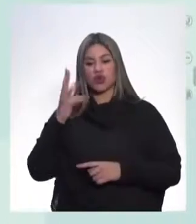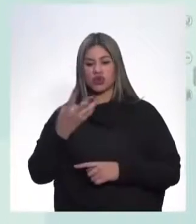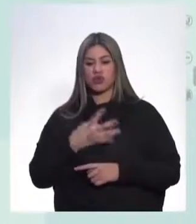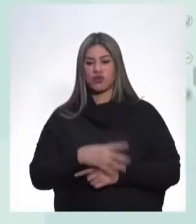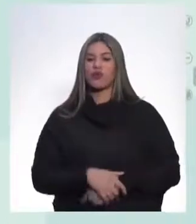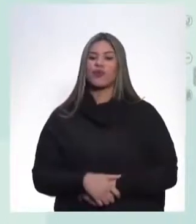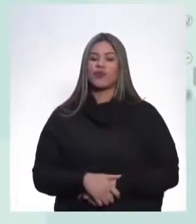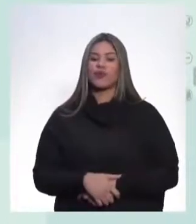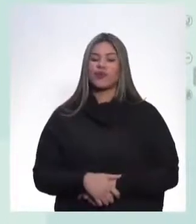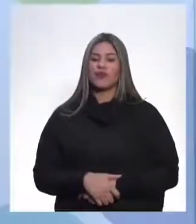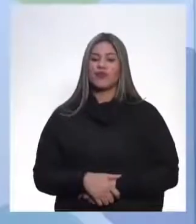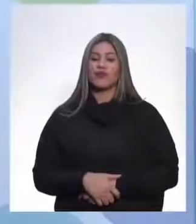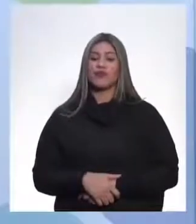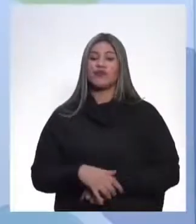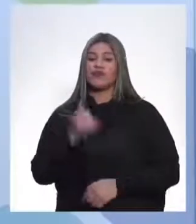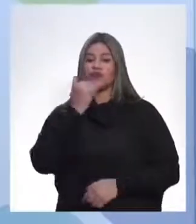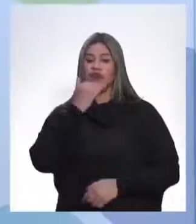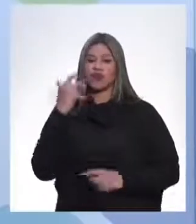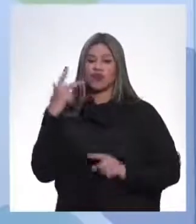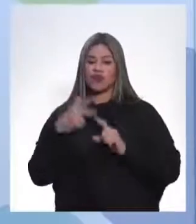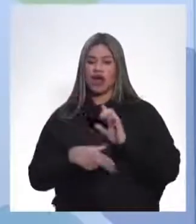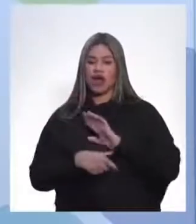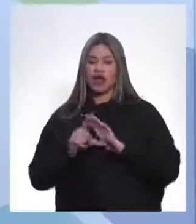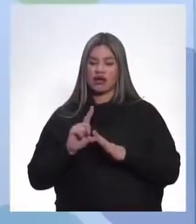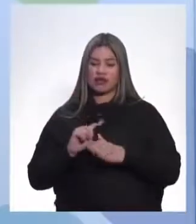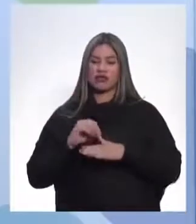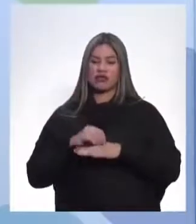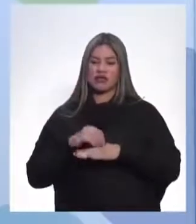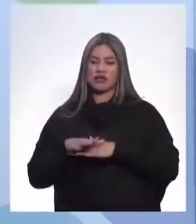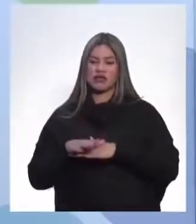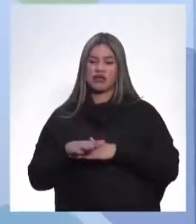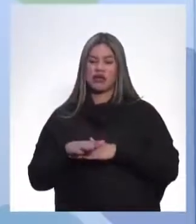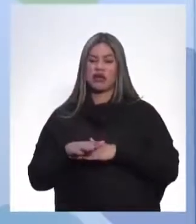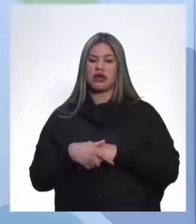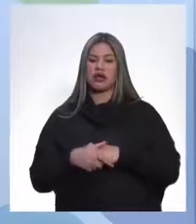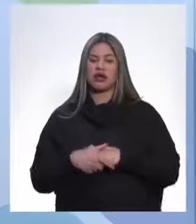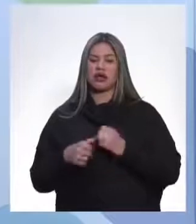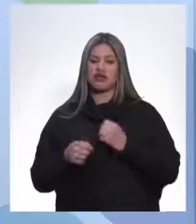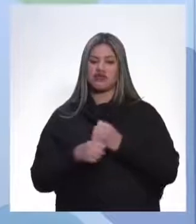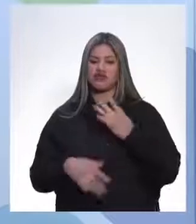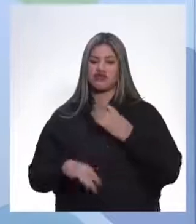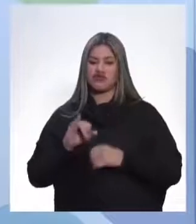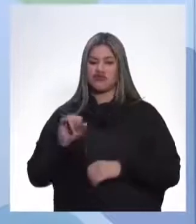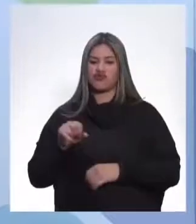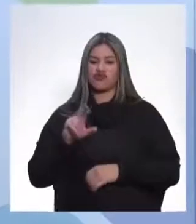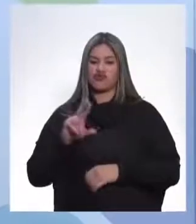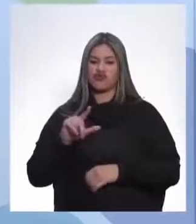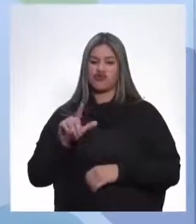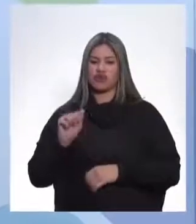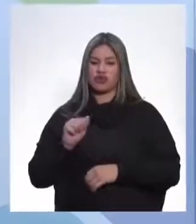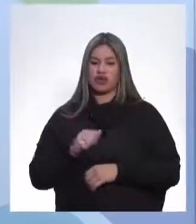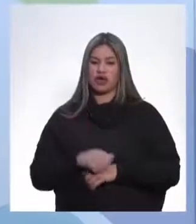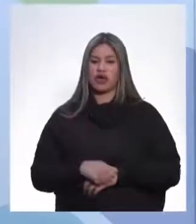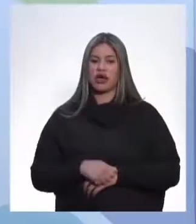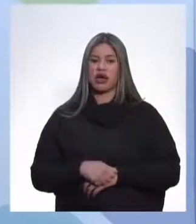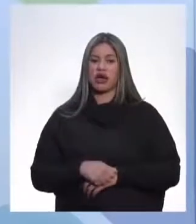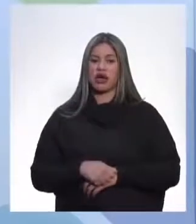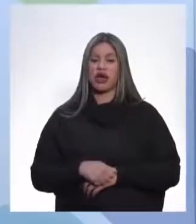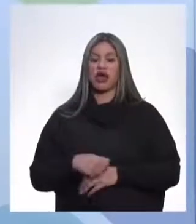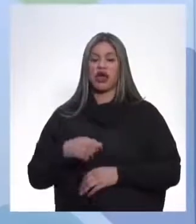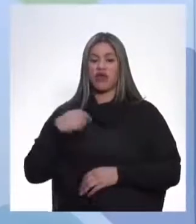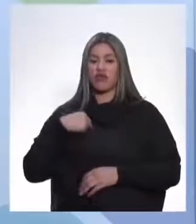solução. Queria dar um recadinho só antes, ó, eu recebi uma mensagem aqui no chat, estava assim, ó, Júlia Araújo, ela colocou assim, vou ir buscar